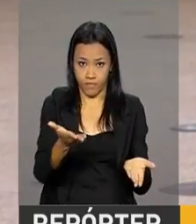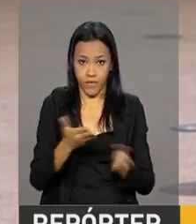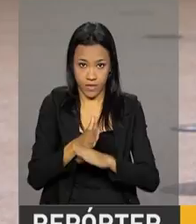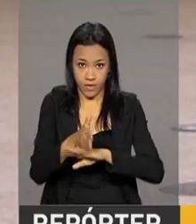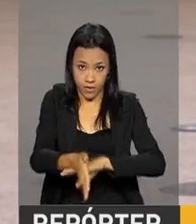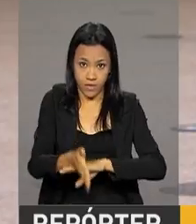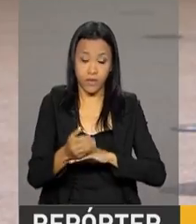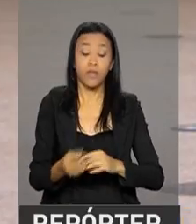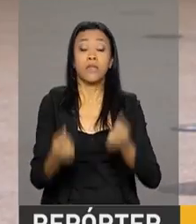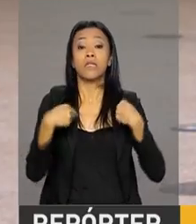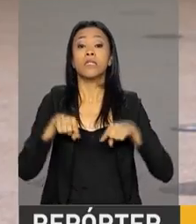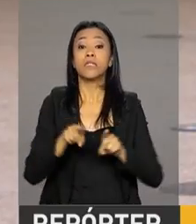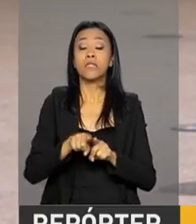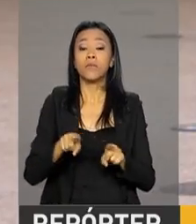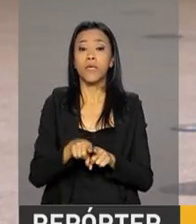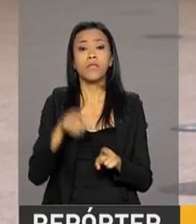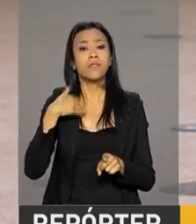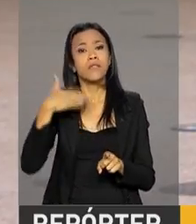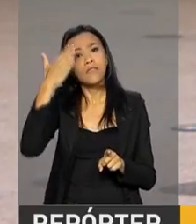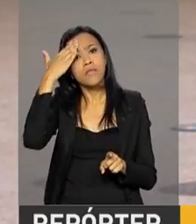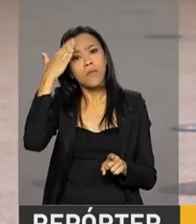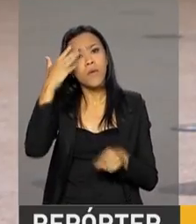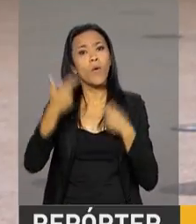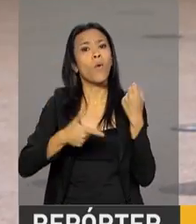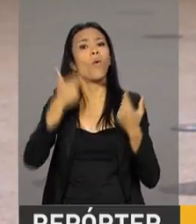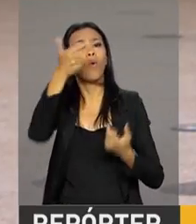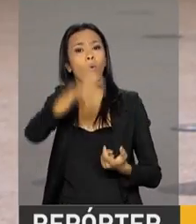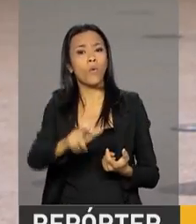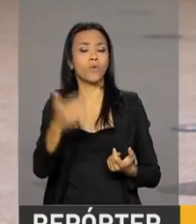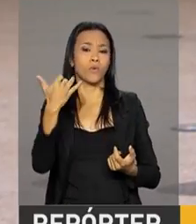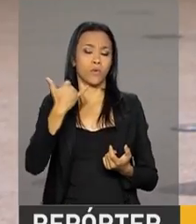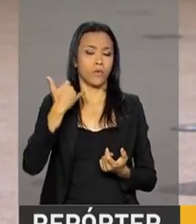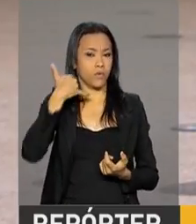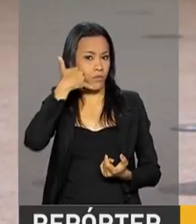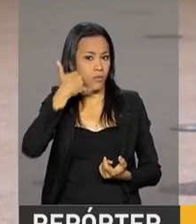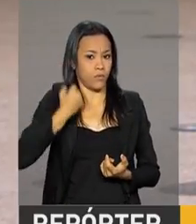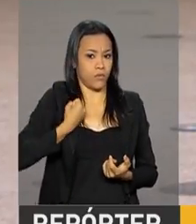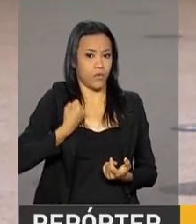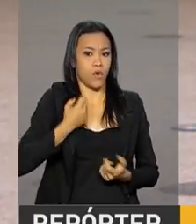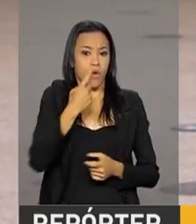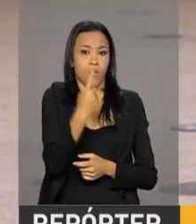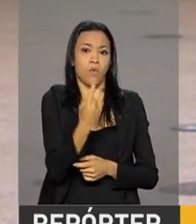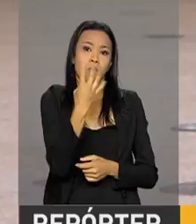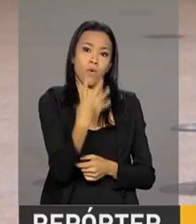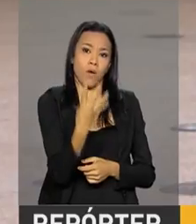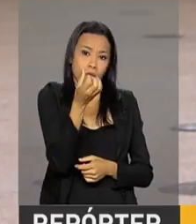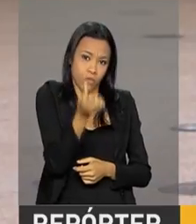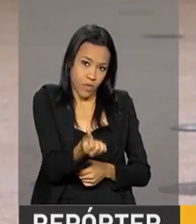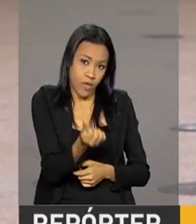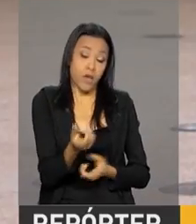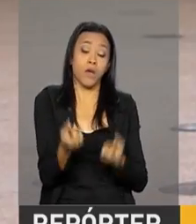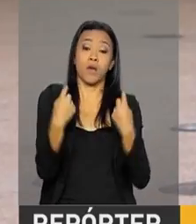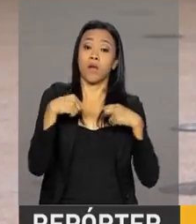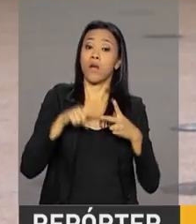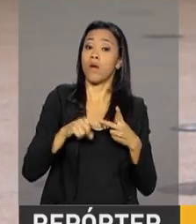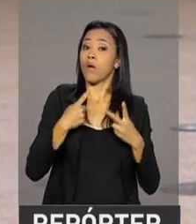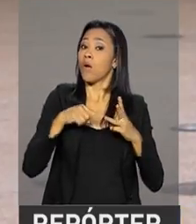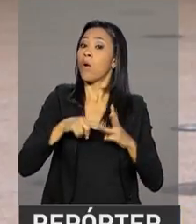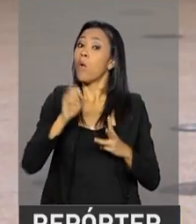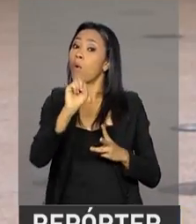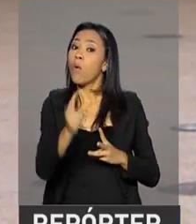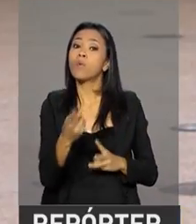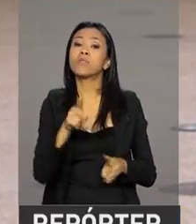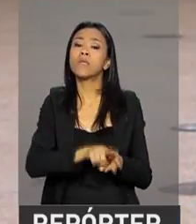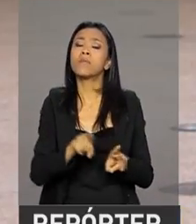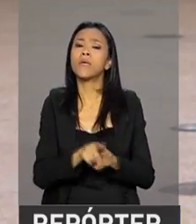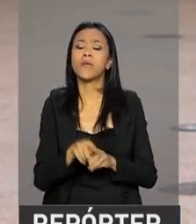receita.fazenda.gov.br. Também pode fazer essa consulta pelo Receita Fone. No telefone, o número é 146, ou ainda conferir